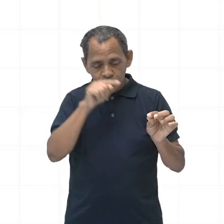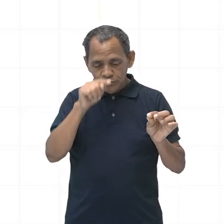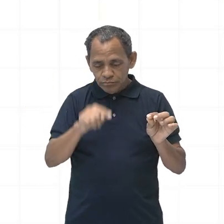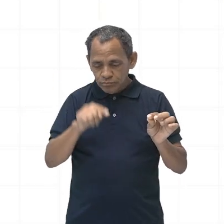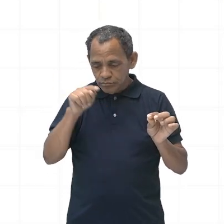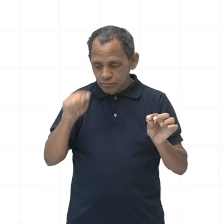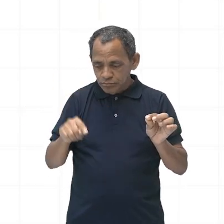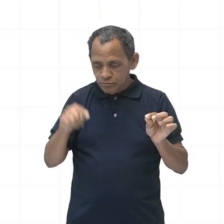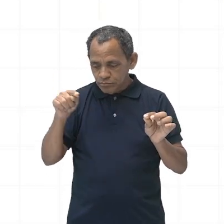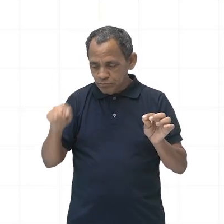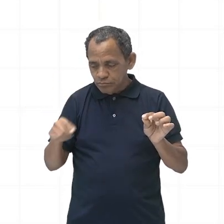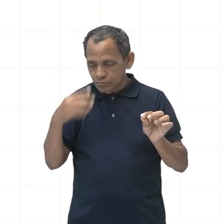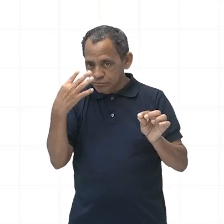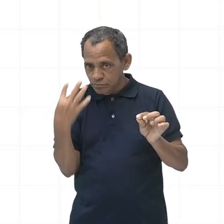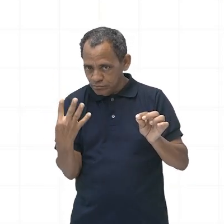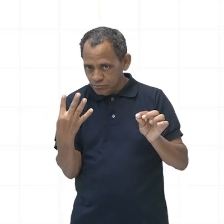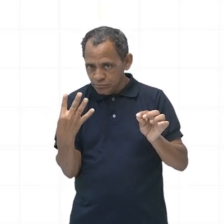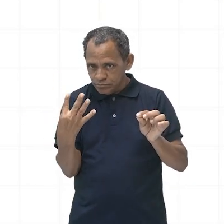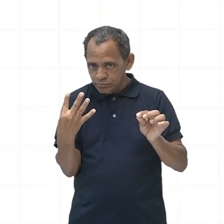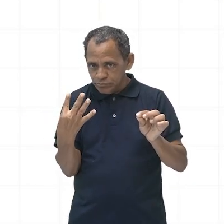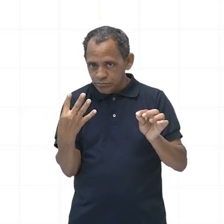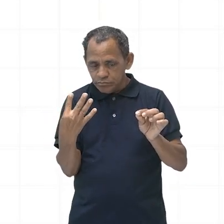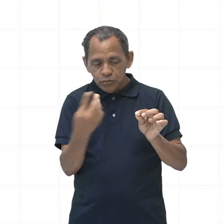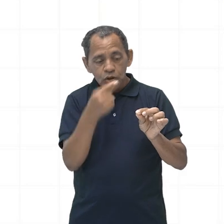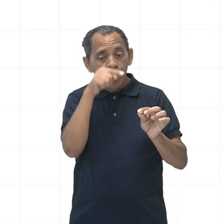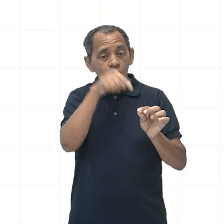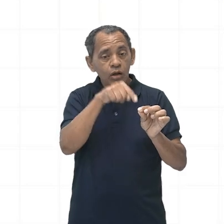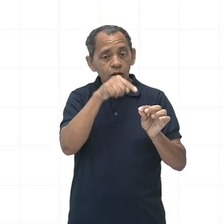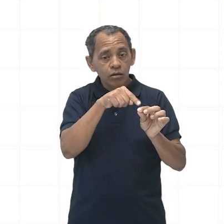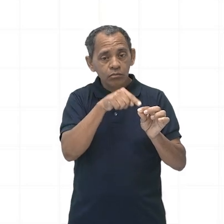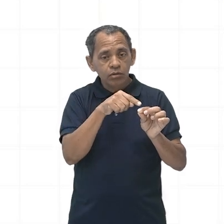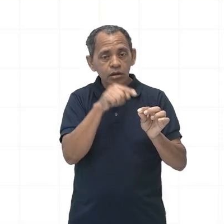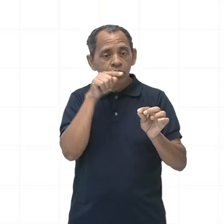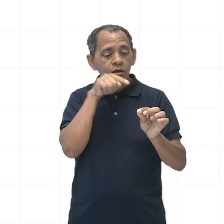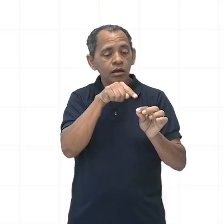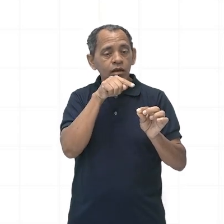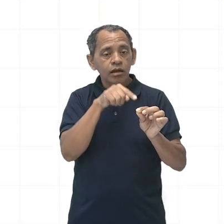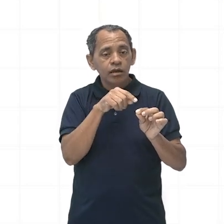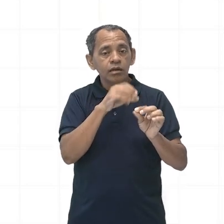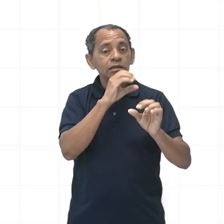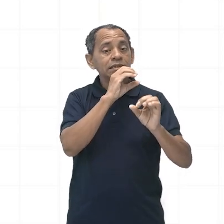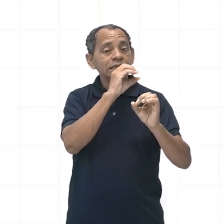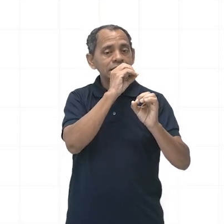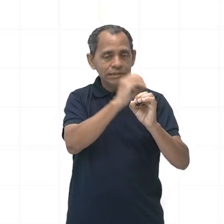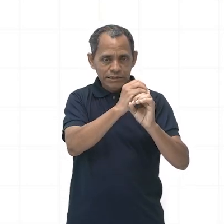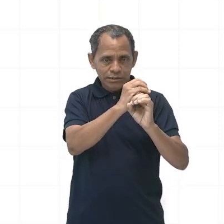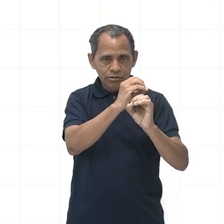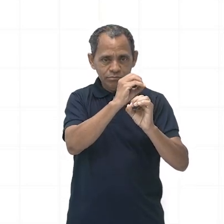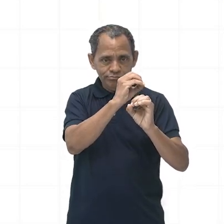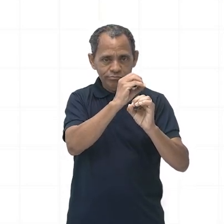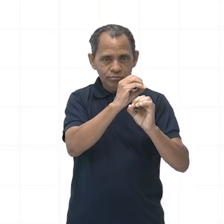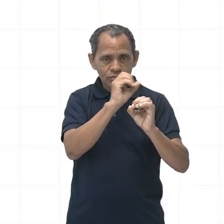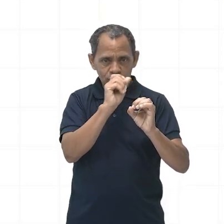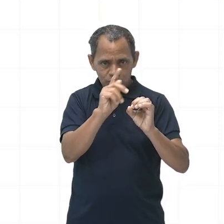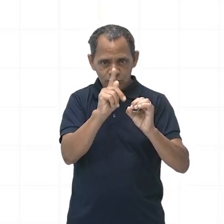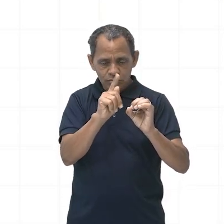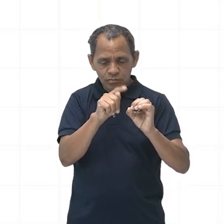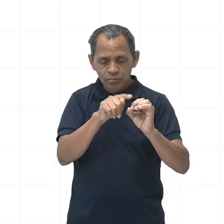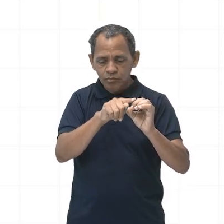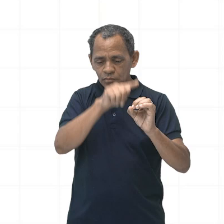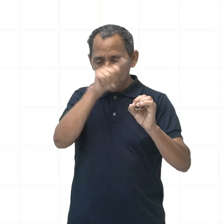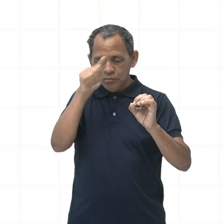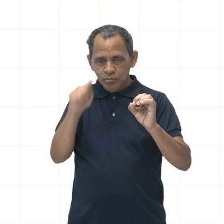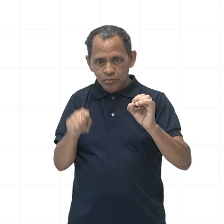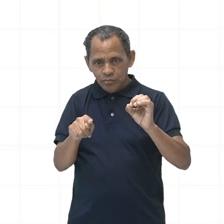numérica. Então, o primeiro cone, ele vai ser o marco 0, ok?